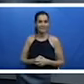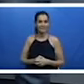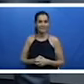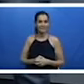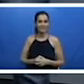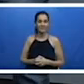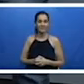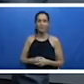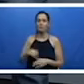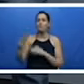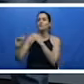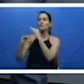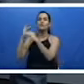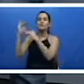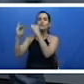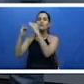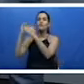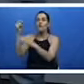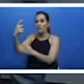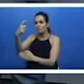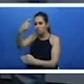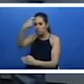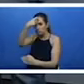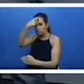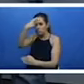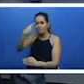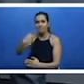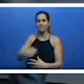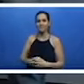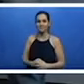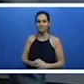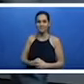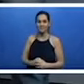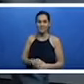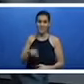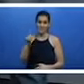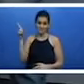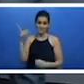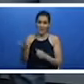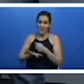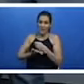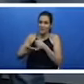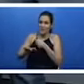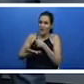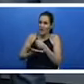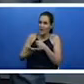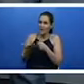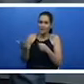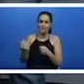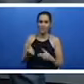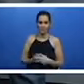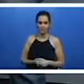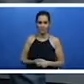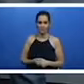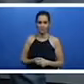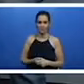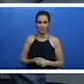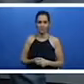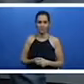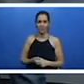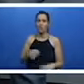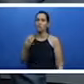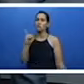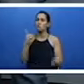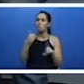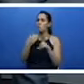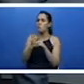vocês desenvolverem o raciocínio de vocês. E isso aqui é basicamente isso. Encontra um